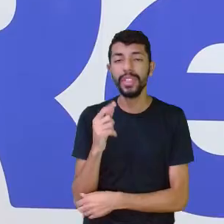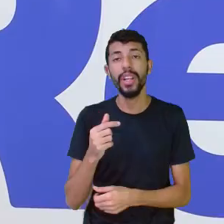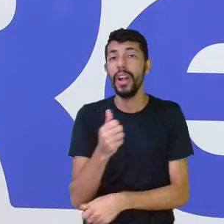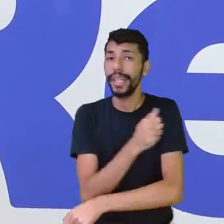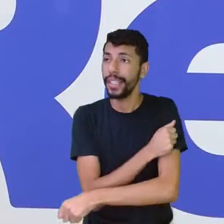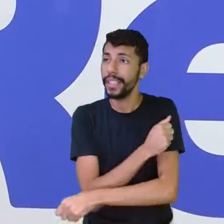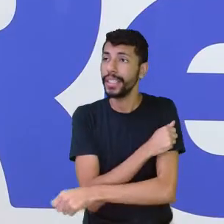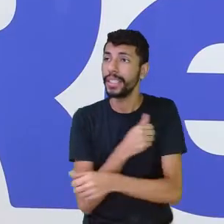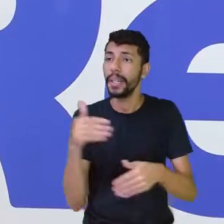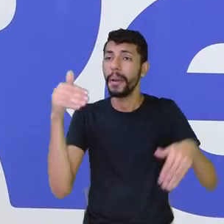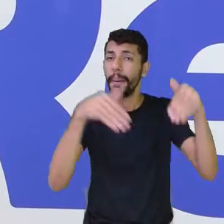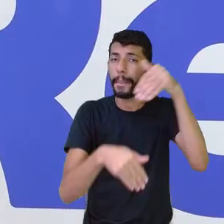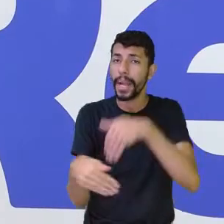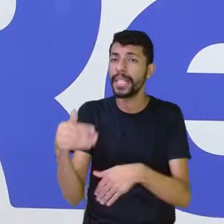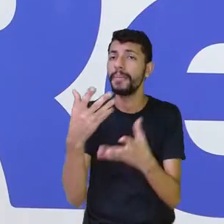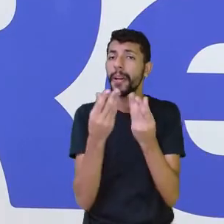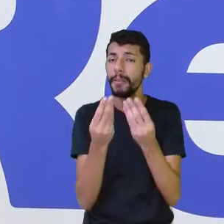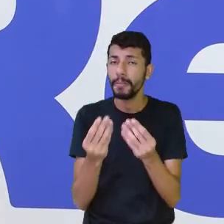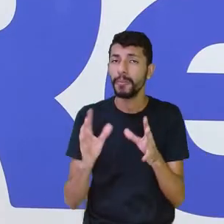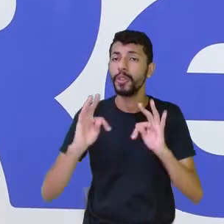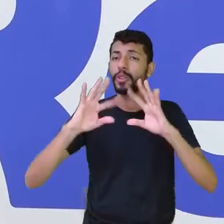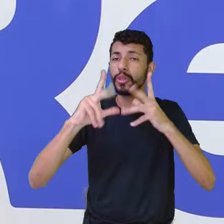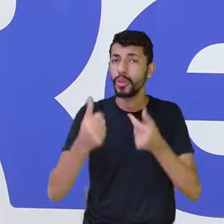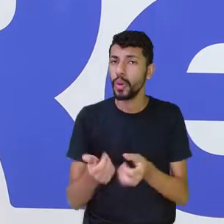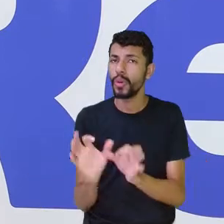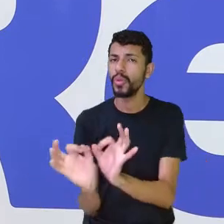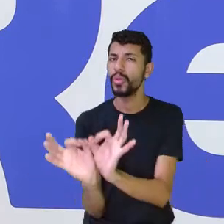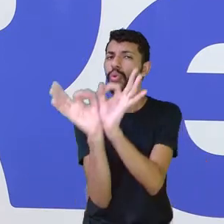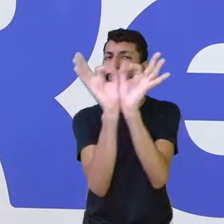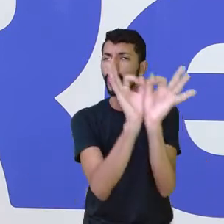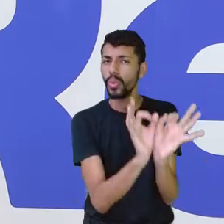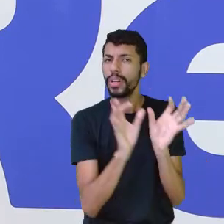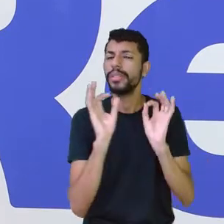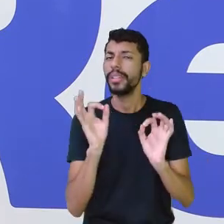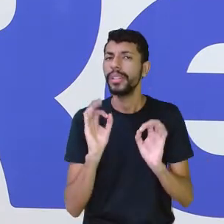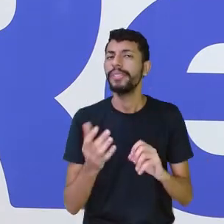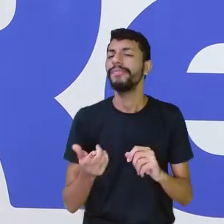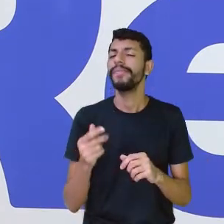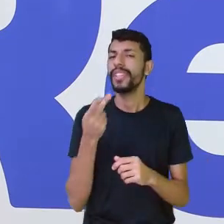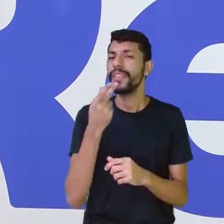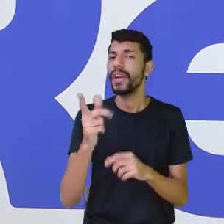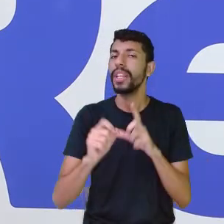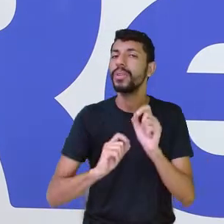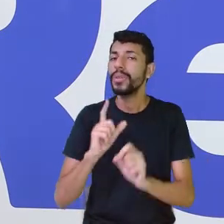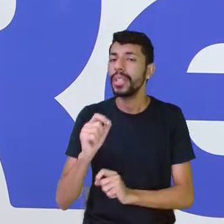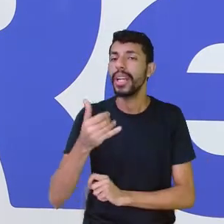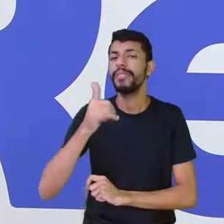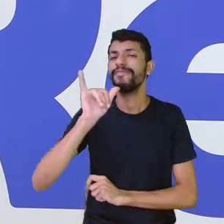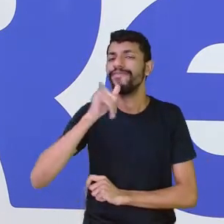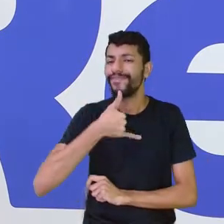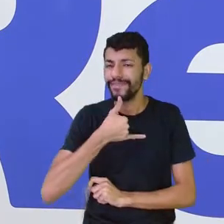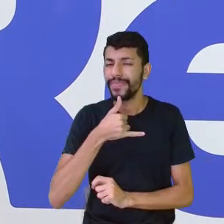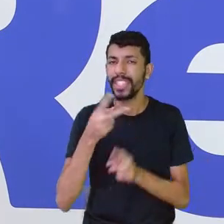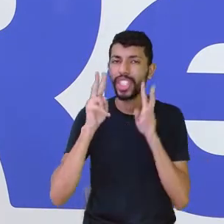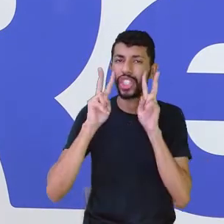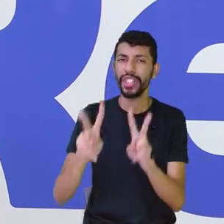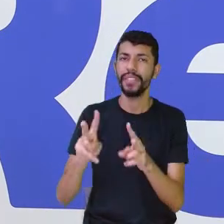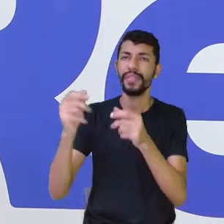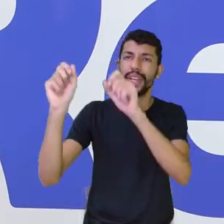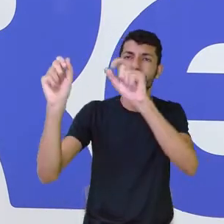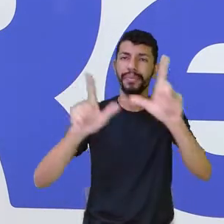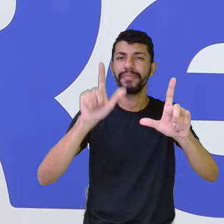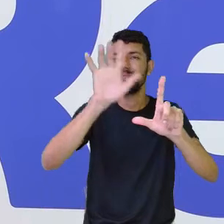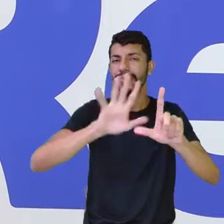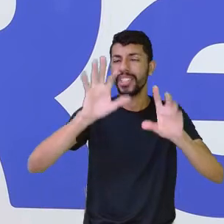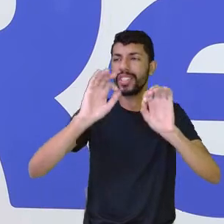Eles estão participando aqui, professor. Estão todos acompanhando, dizendo que é triste ver isso, né? As cenas que a gente viu há